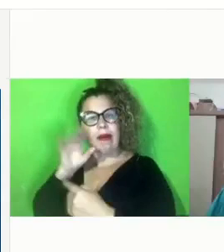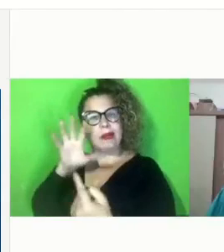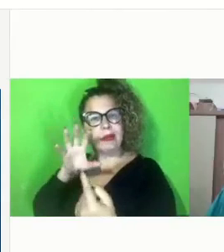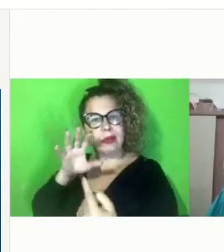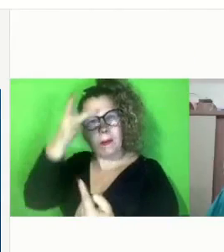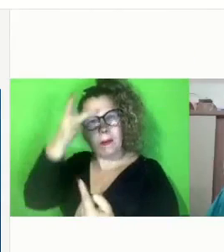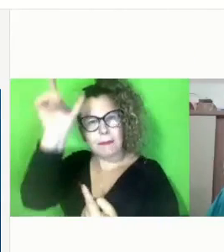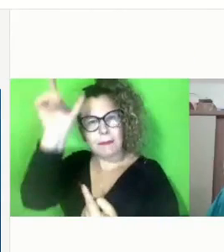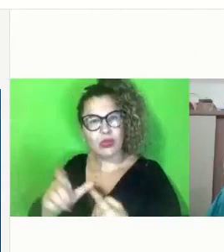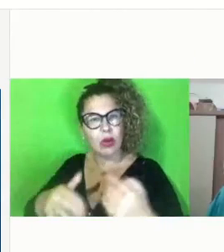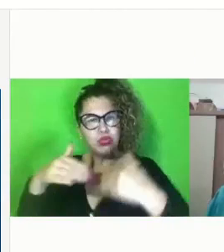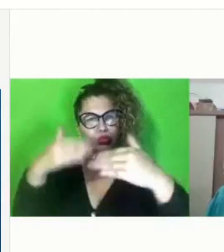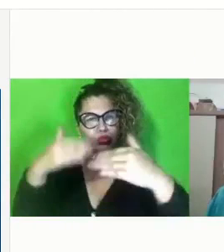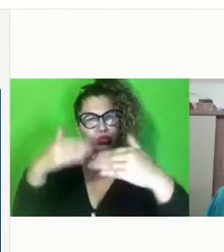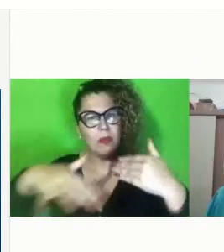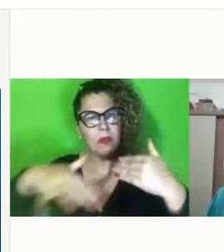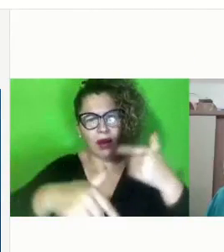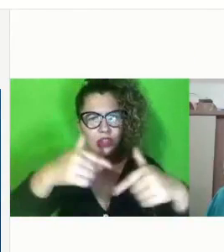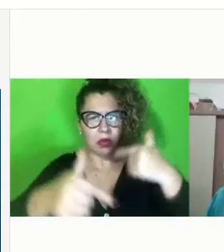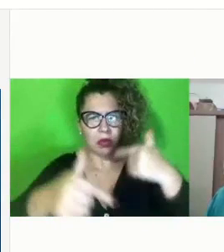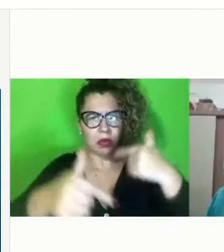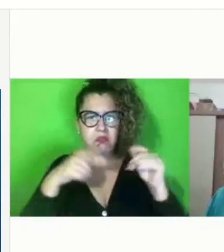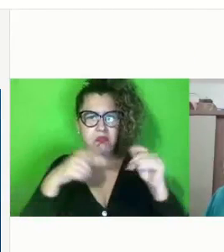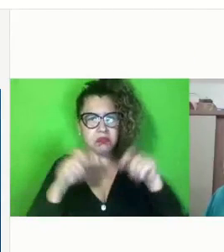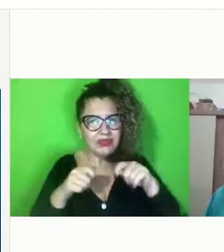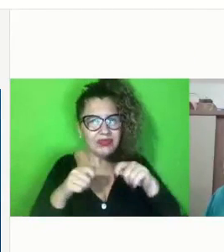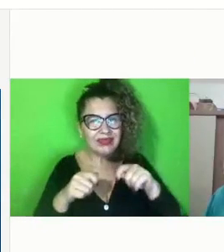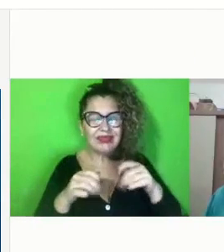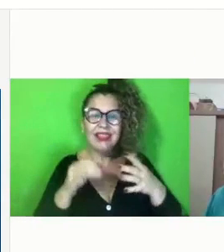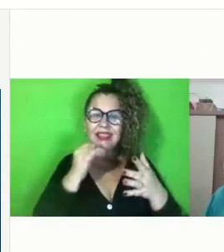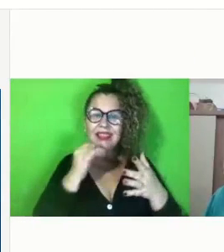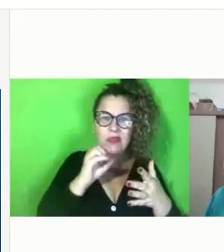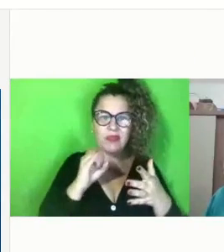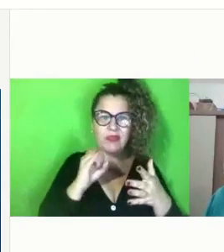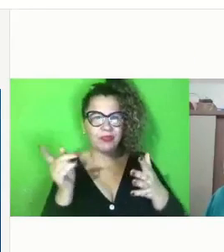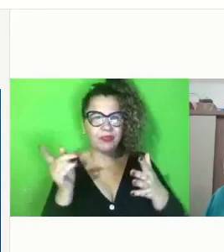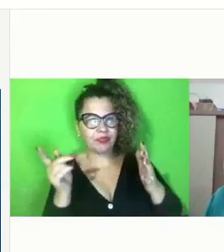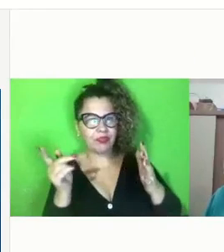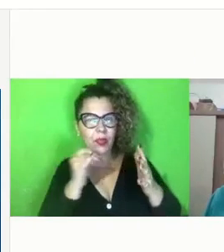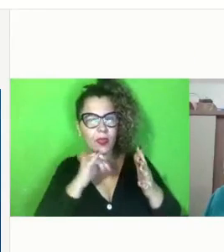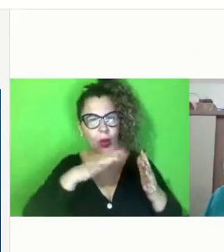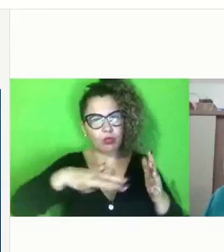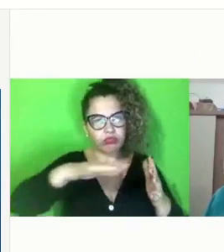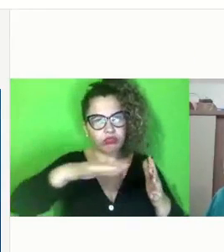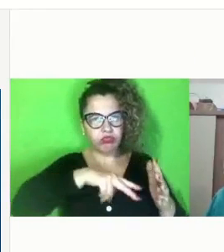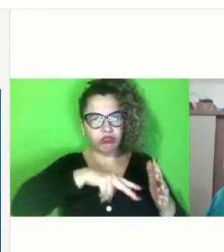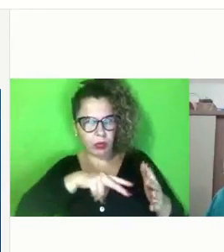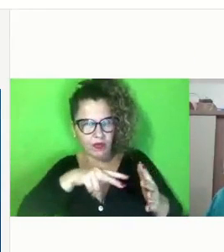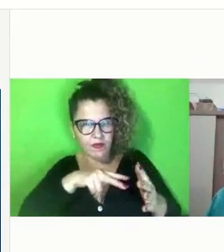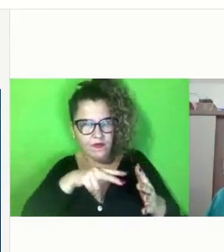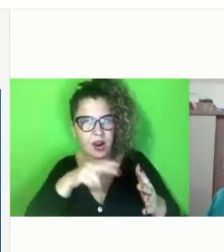trabalho. Então, eu acho que se nós trouxermos o setor privado para